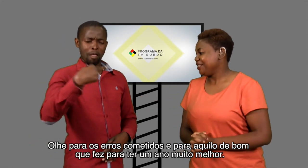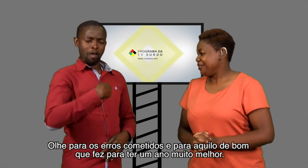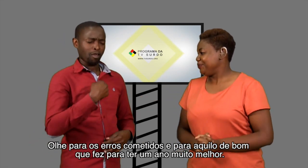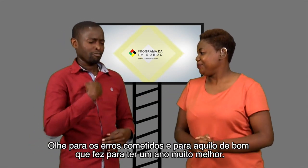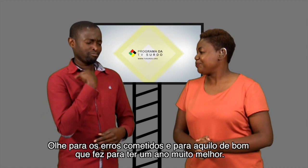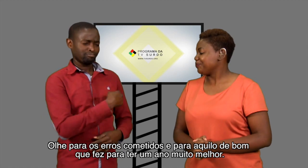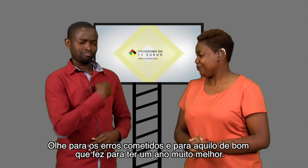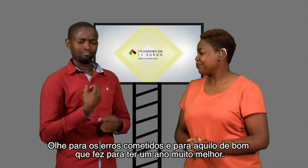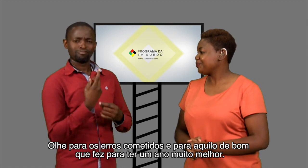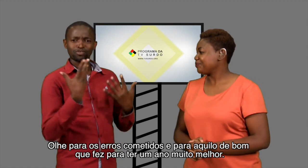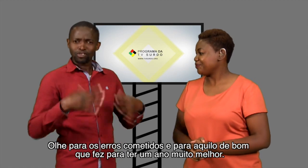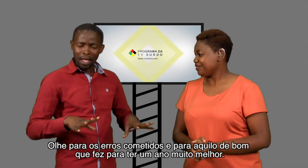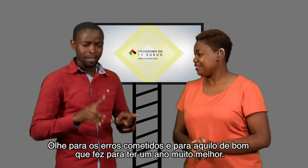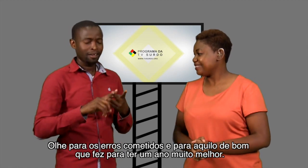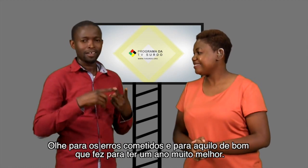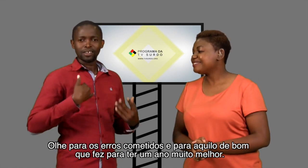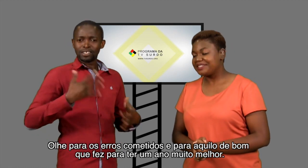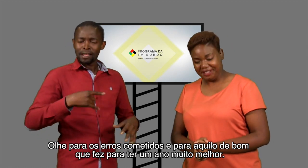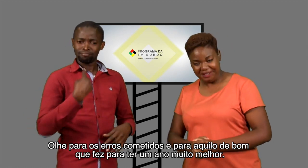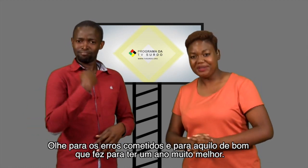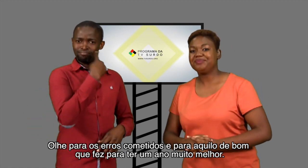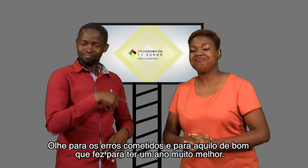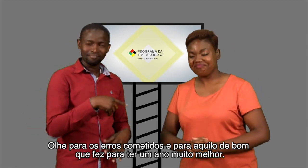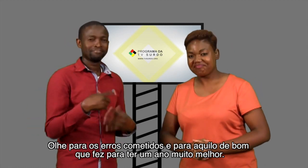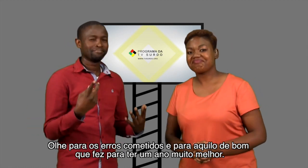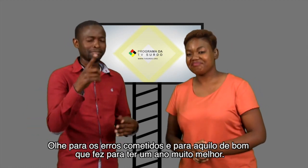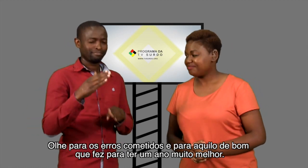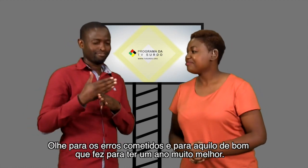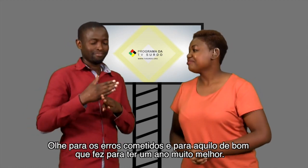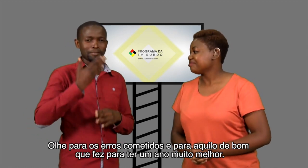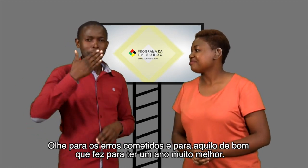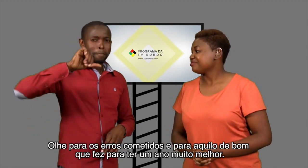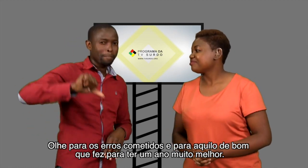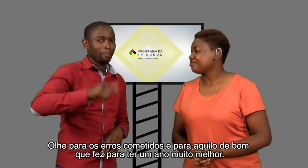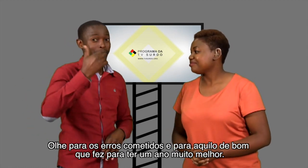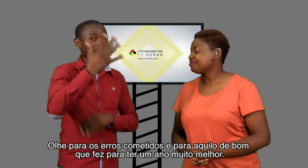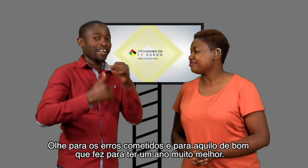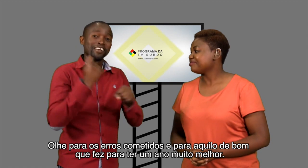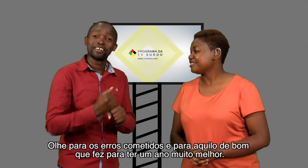Olhe para os erros cometidos e para aquilo que de bom fez para ter um ano muito melhor.